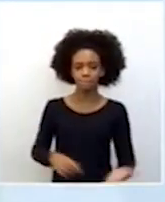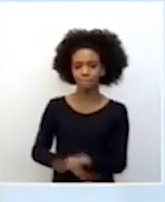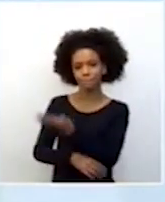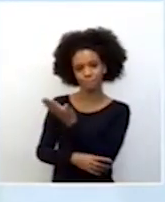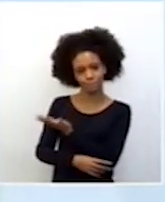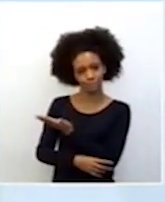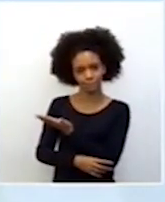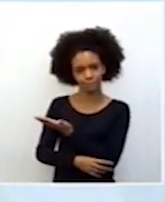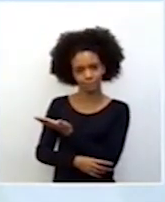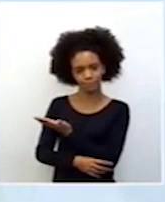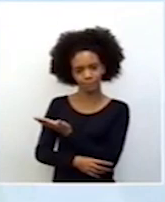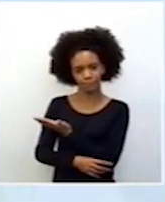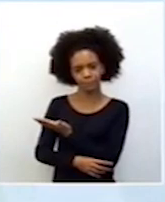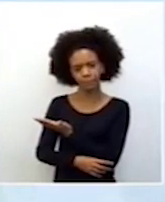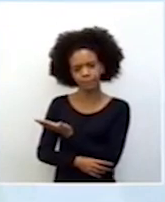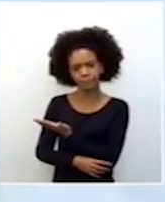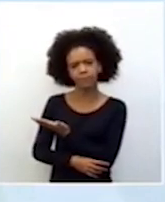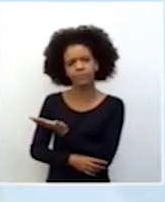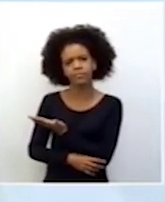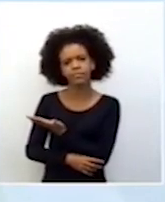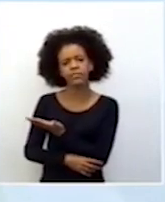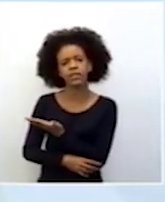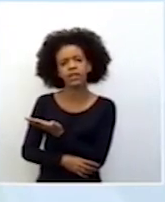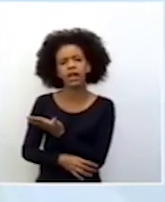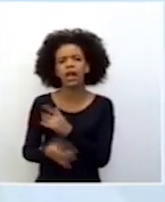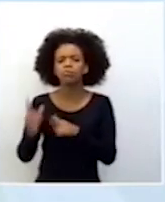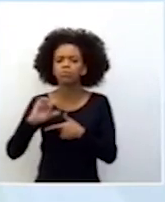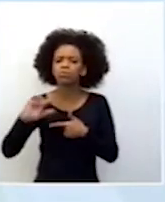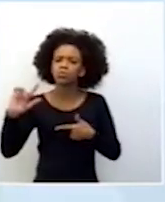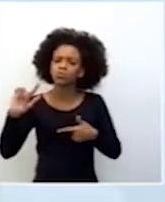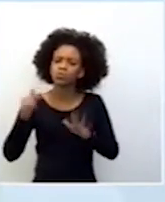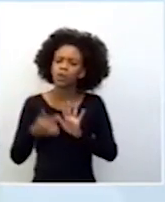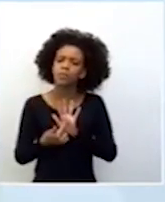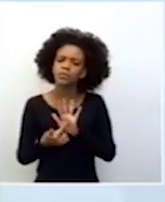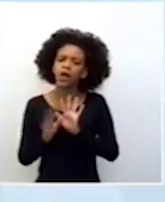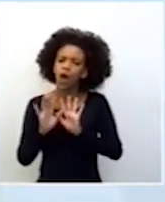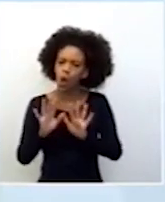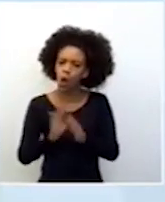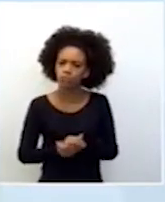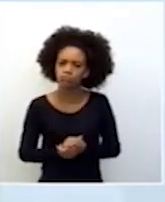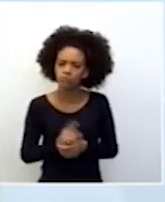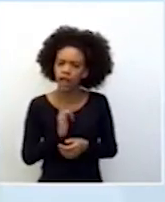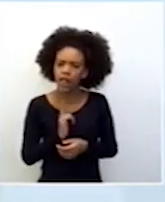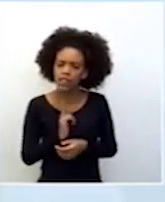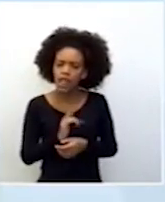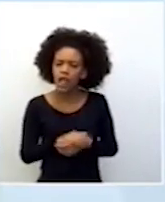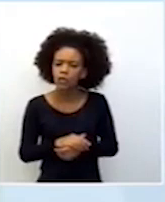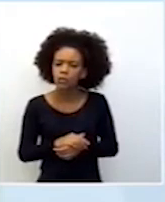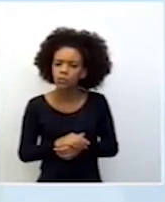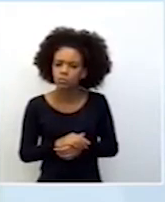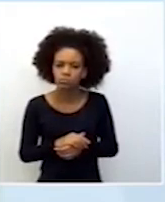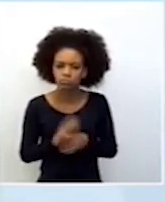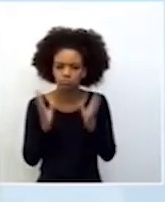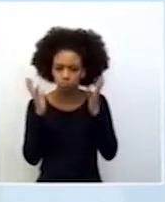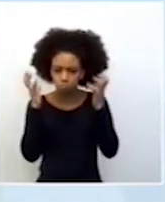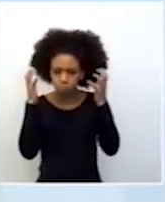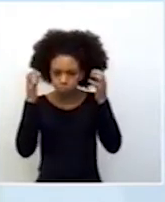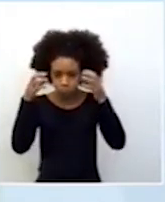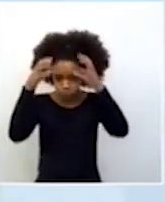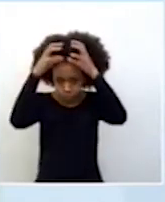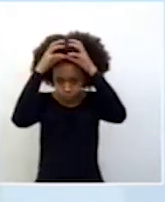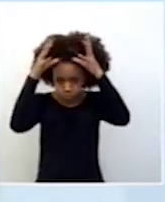agora. Aqui tem uma situação sendo exposta. Olha, tem um bichinho na cabeça de um